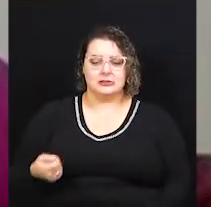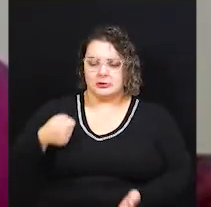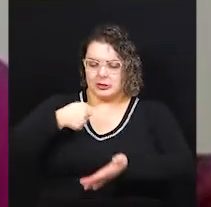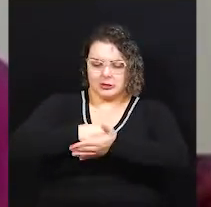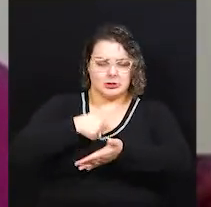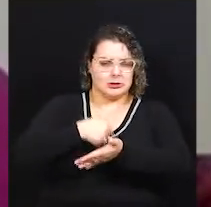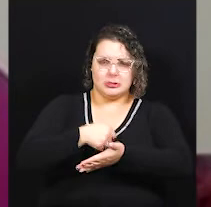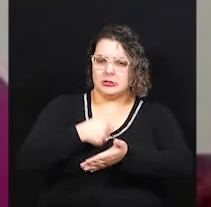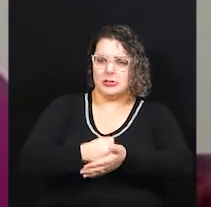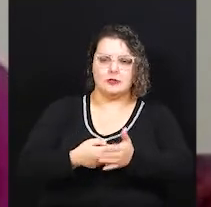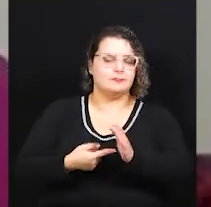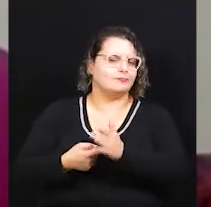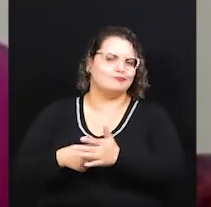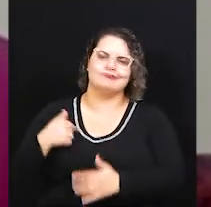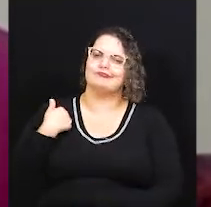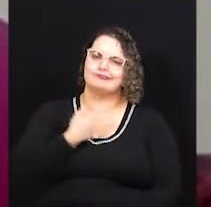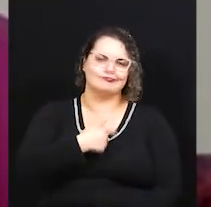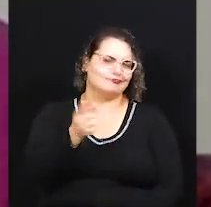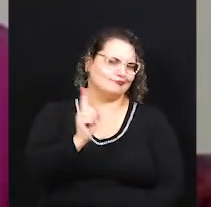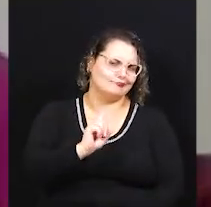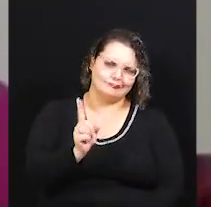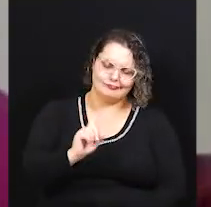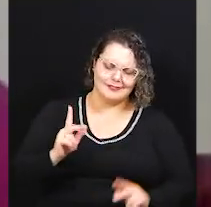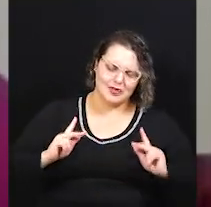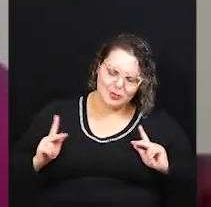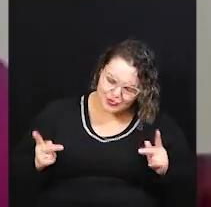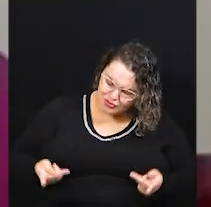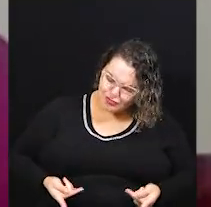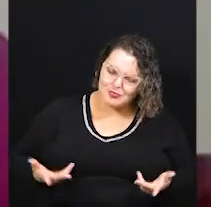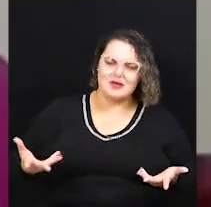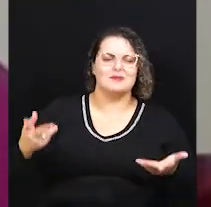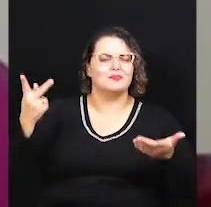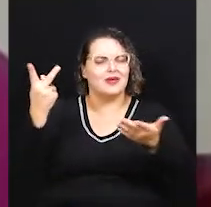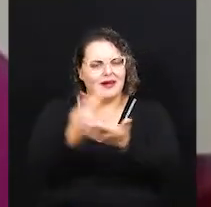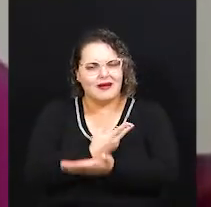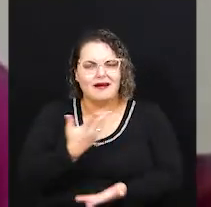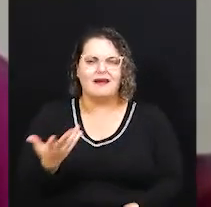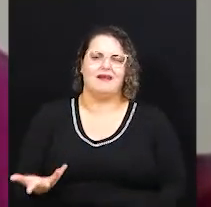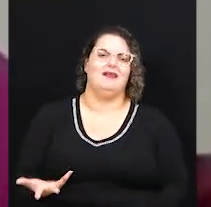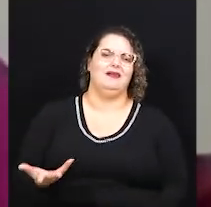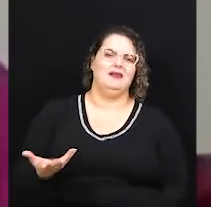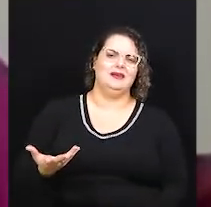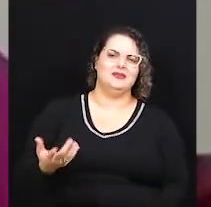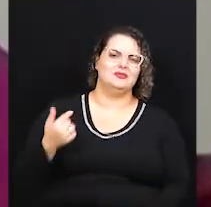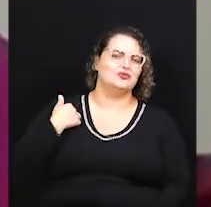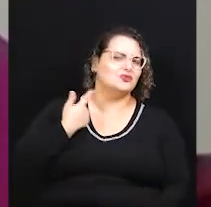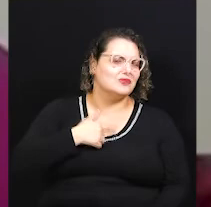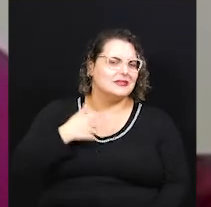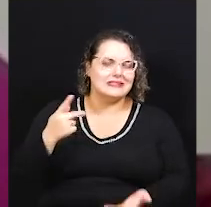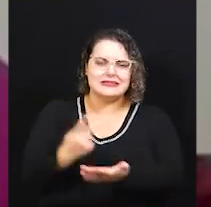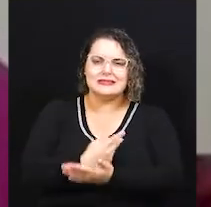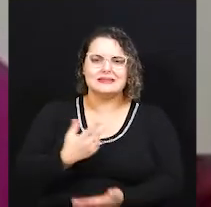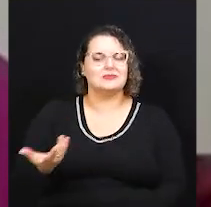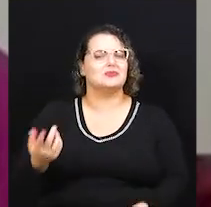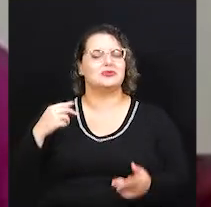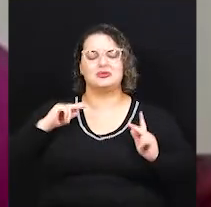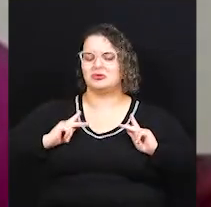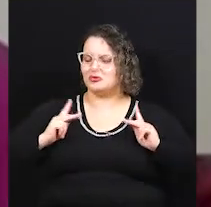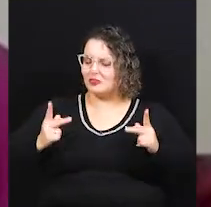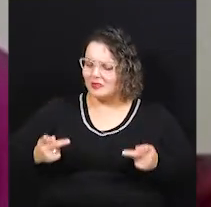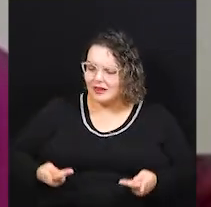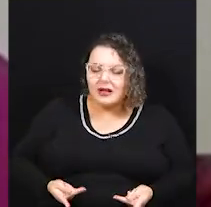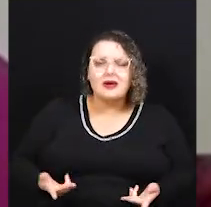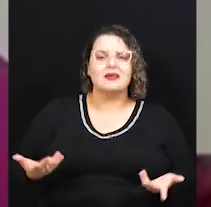exija ser máquina, nós não somos máquinas, isso é uma coisa absurda, como eu já falei, a gente é um ser humano, e como ser